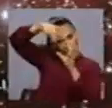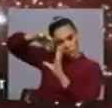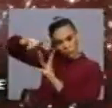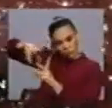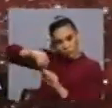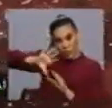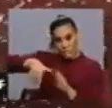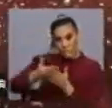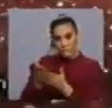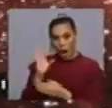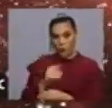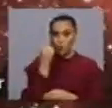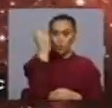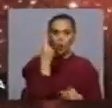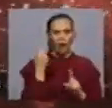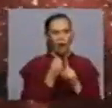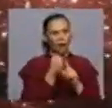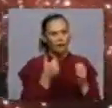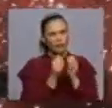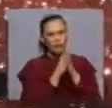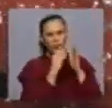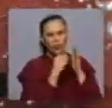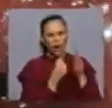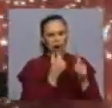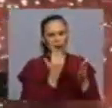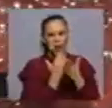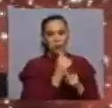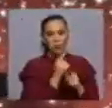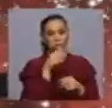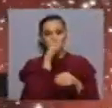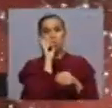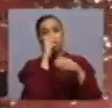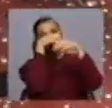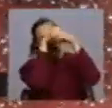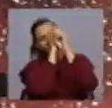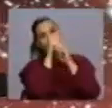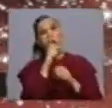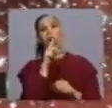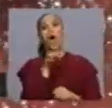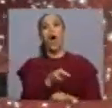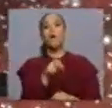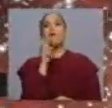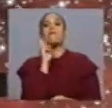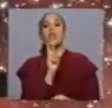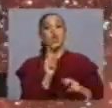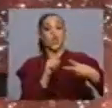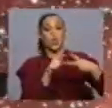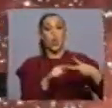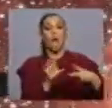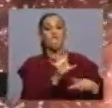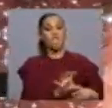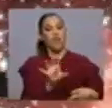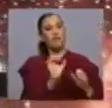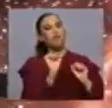é que esta galáxia desafia todos os nossos modelos. Porquê? Porque estas observações feitas pelo ALMA identifica duas bolsas